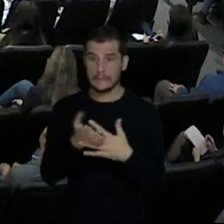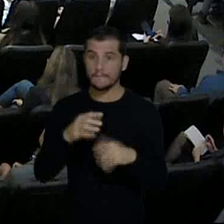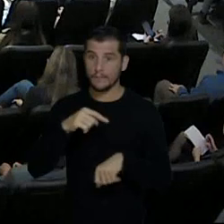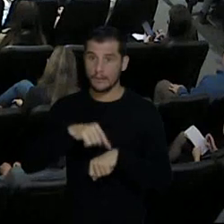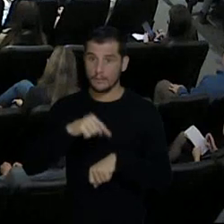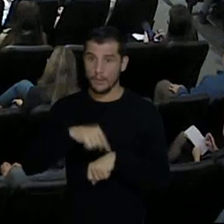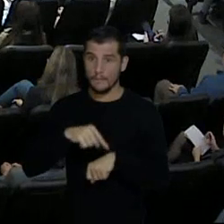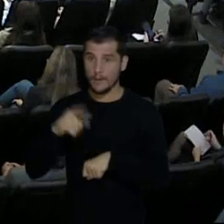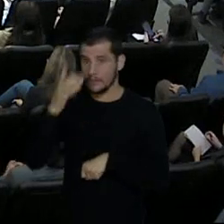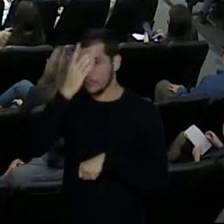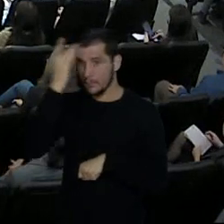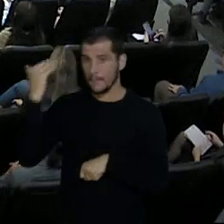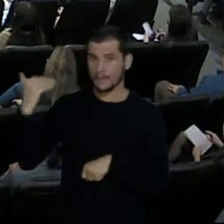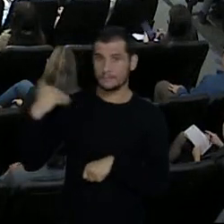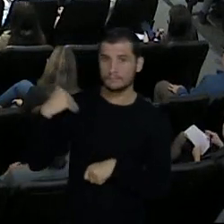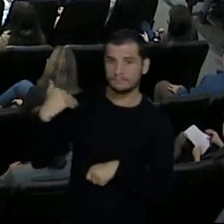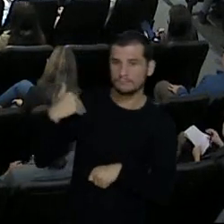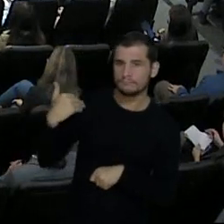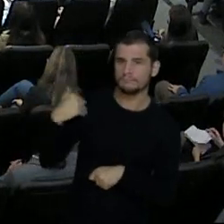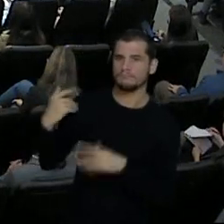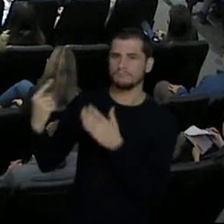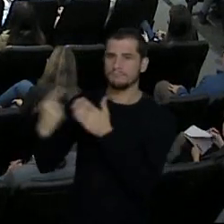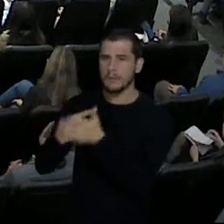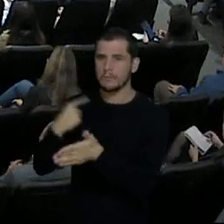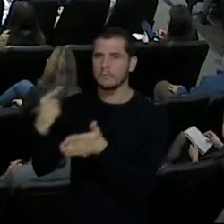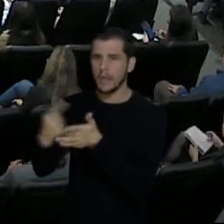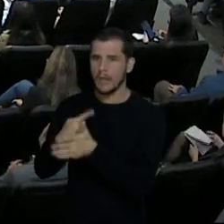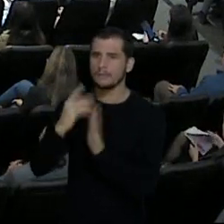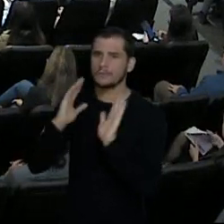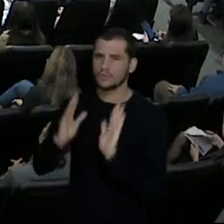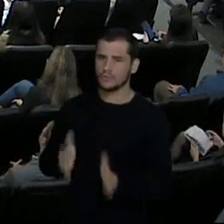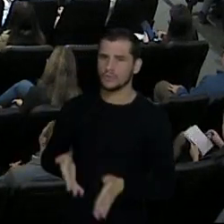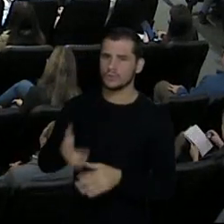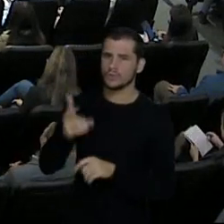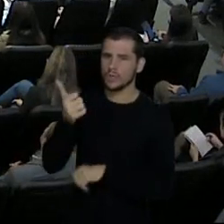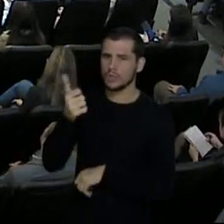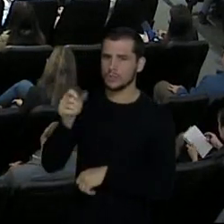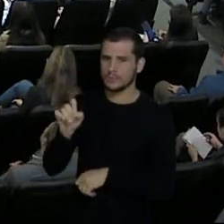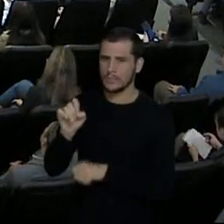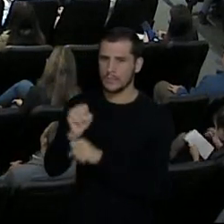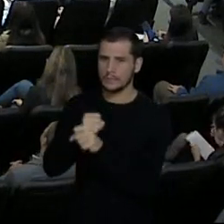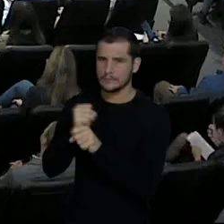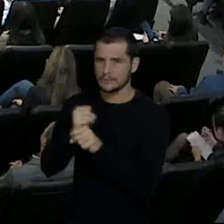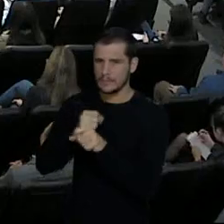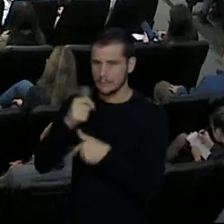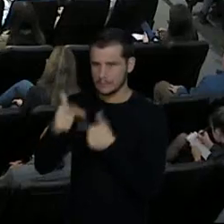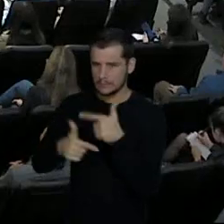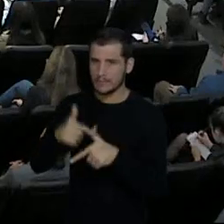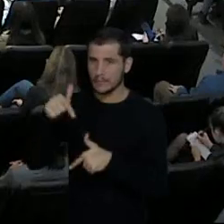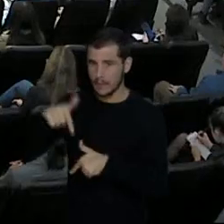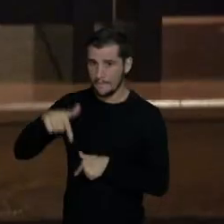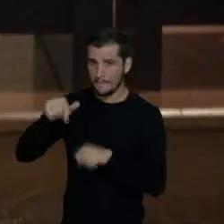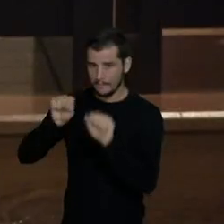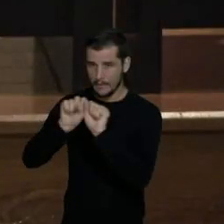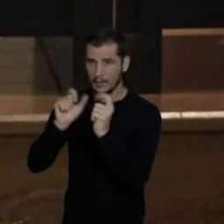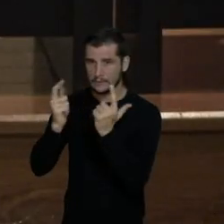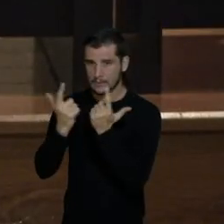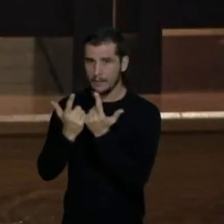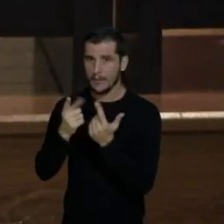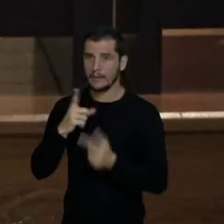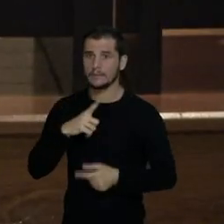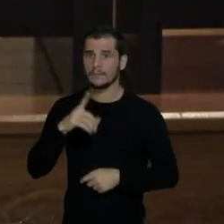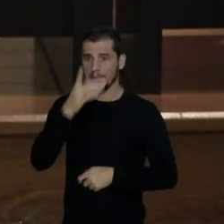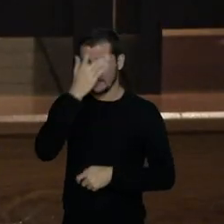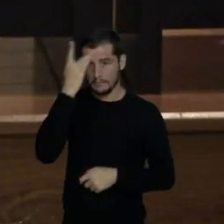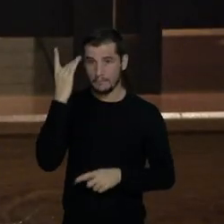Assembleia durante anos 10 anos junto à pessoa com deficiência e tive junto quando o deputado Gelson